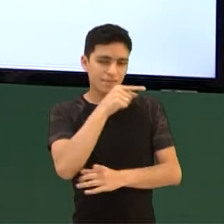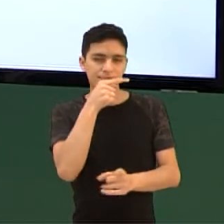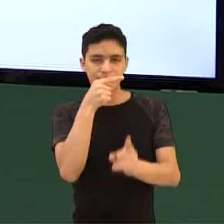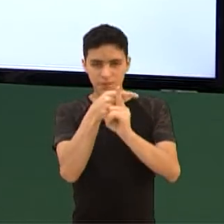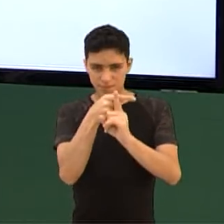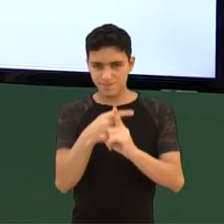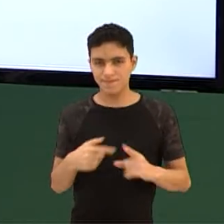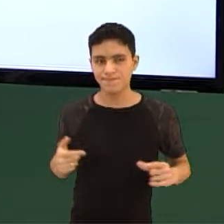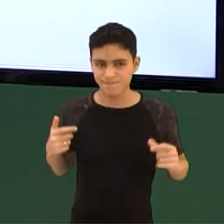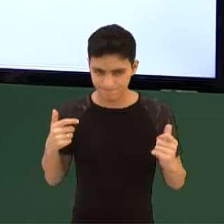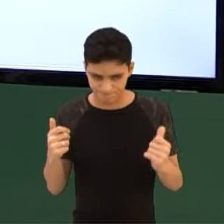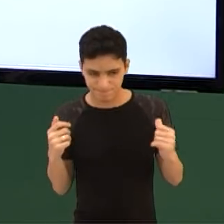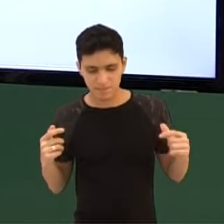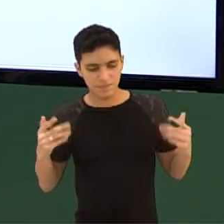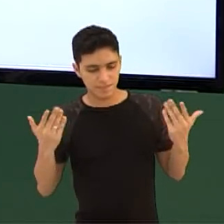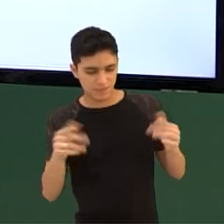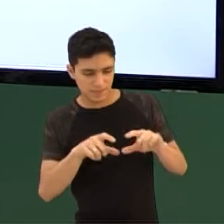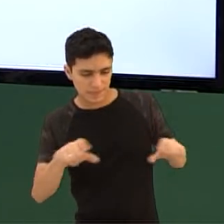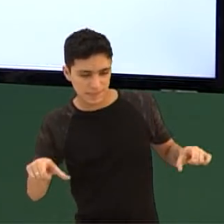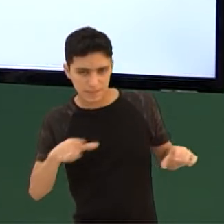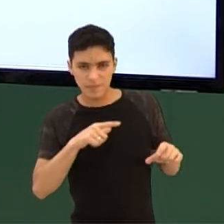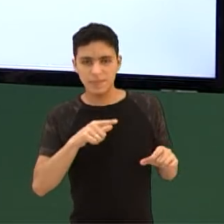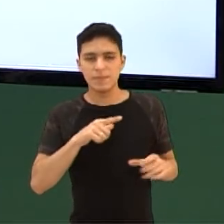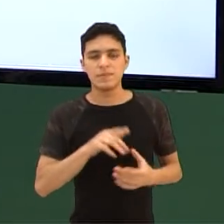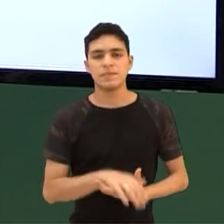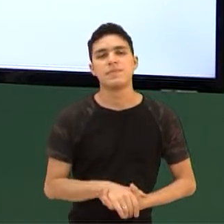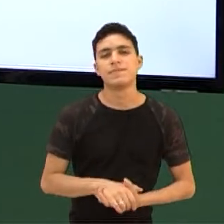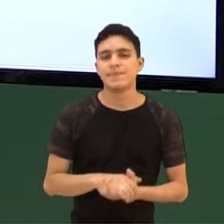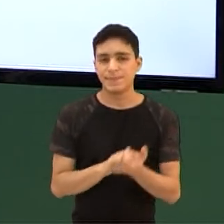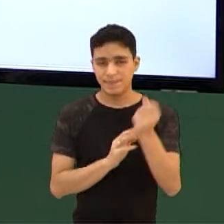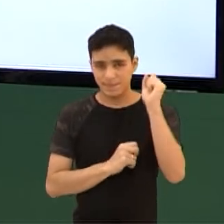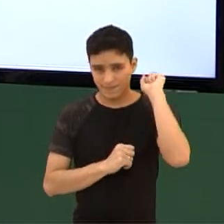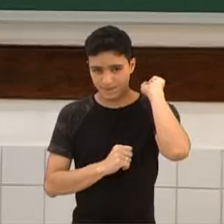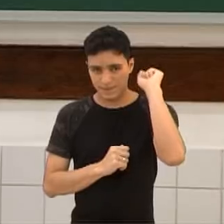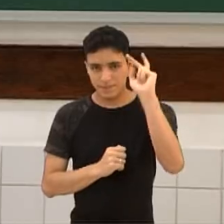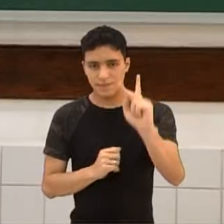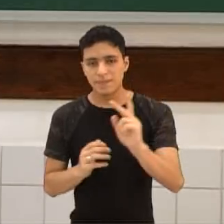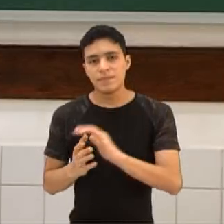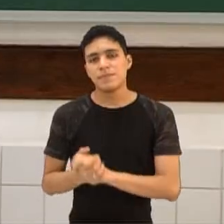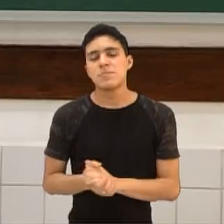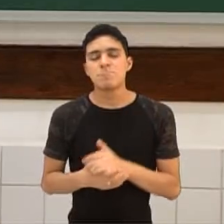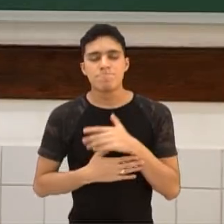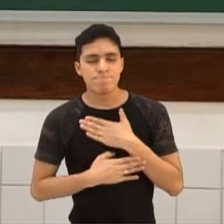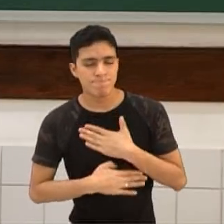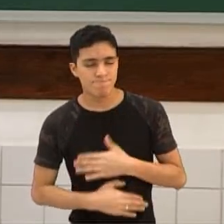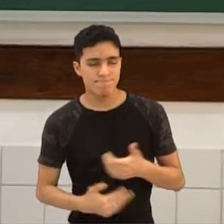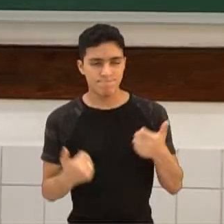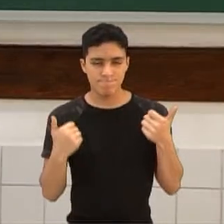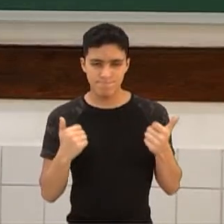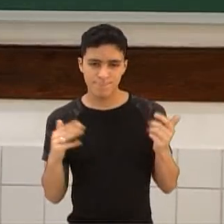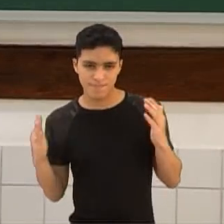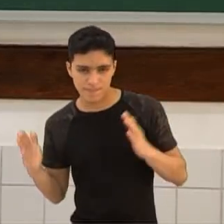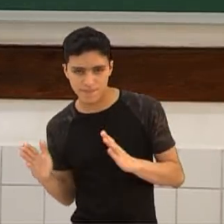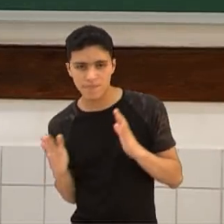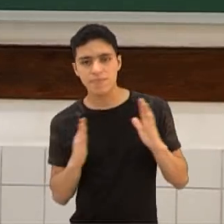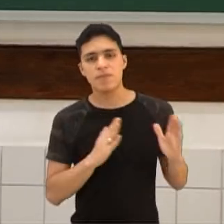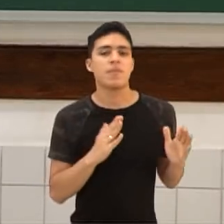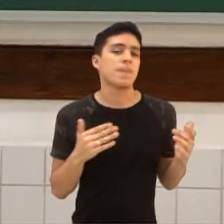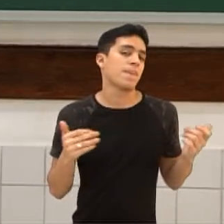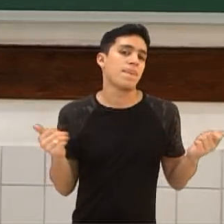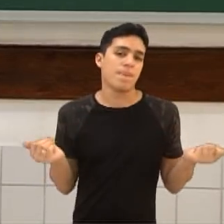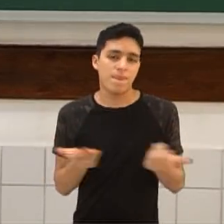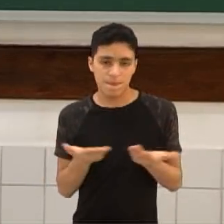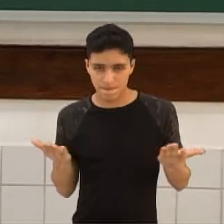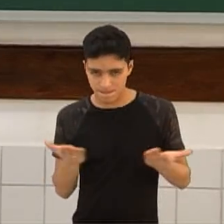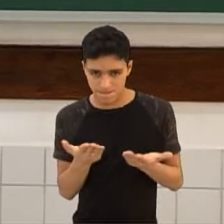lado positivo, e a gente pode ter essa expressão aqui. Ok? Tranquilidade, pessoal? De boa? Então,